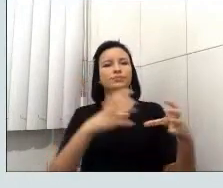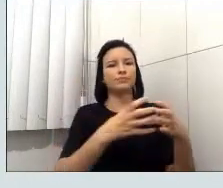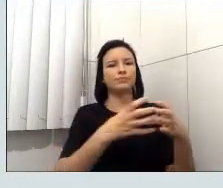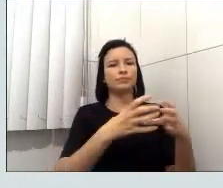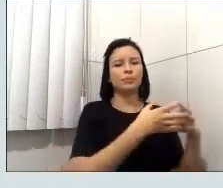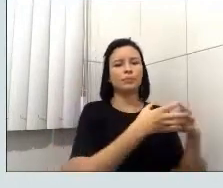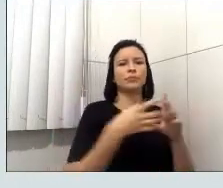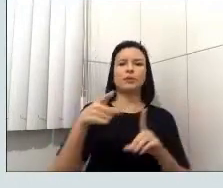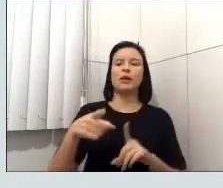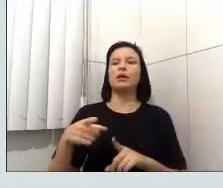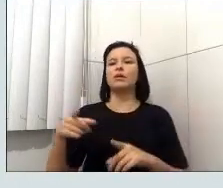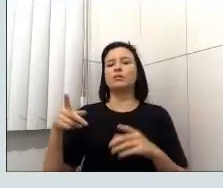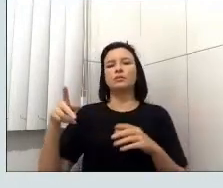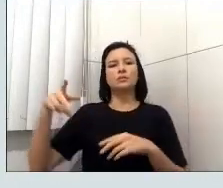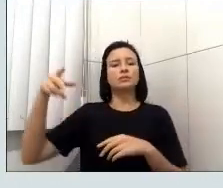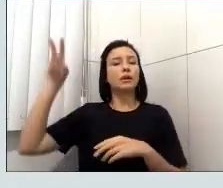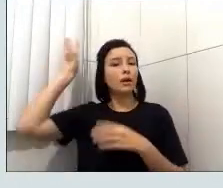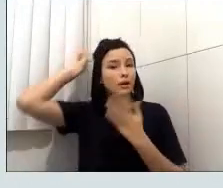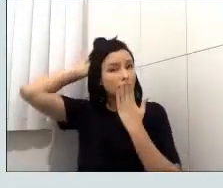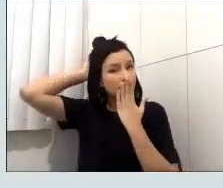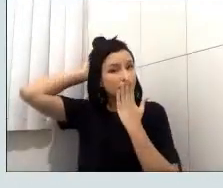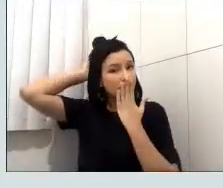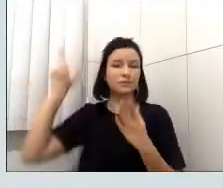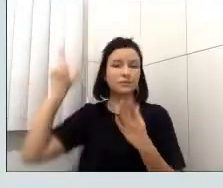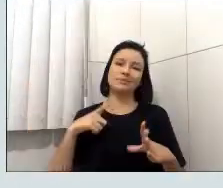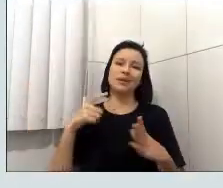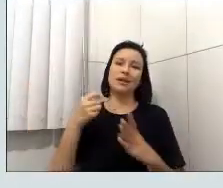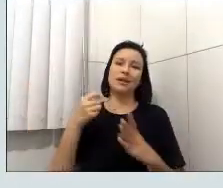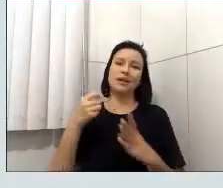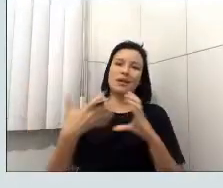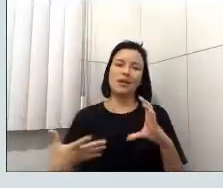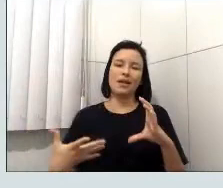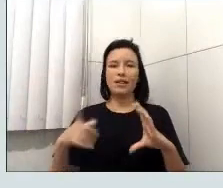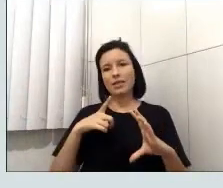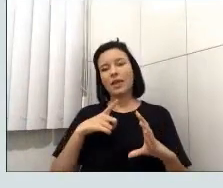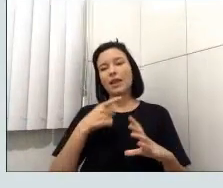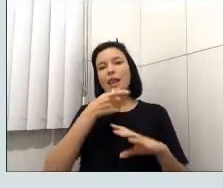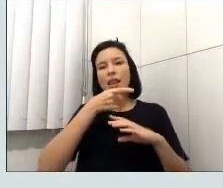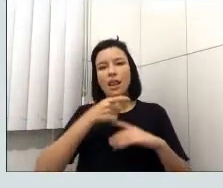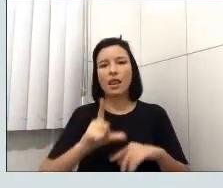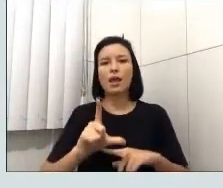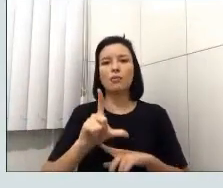suas características e também das suas matrizes linguísticas.